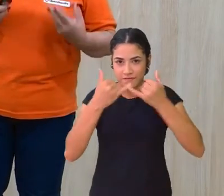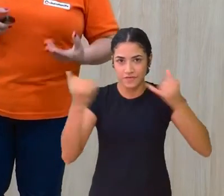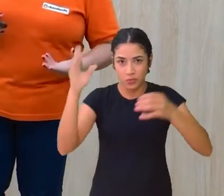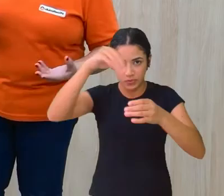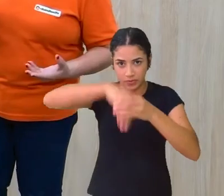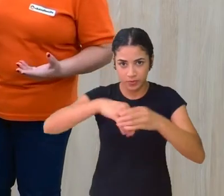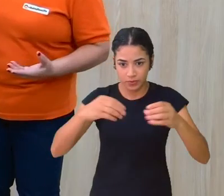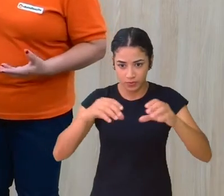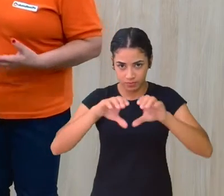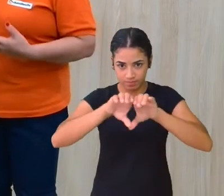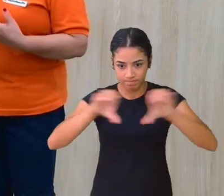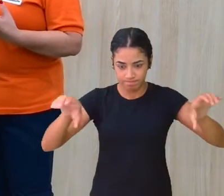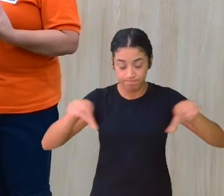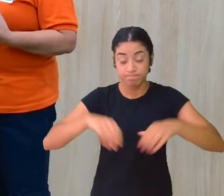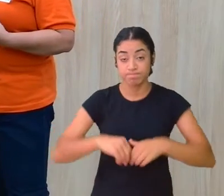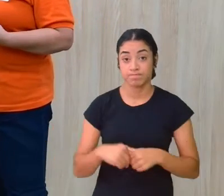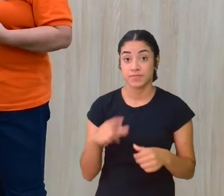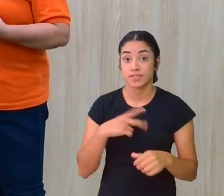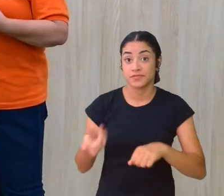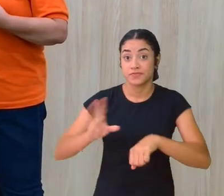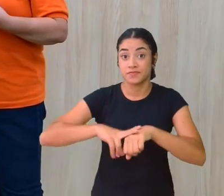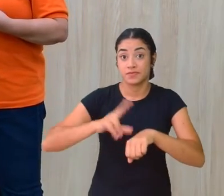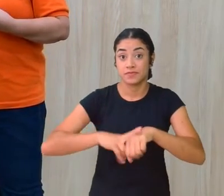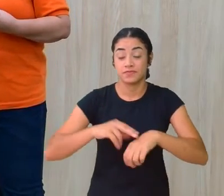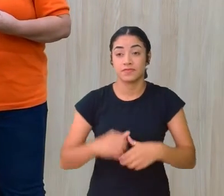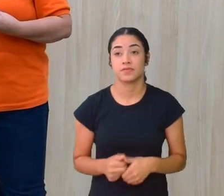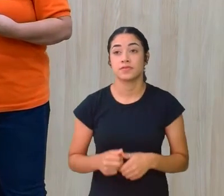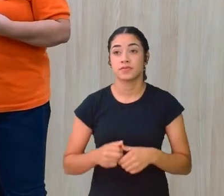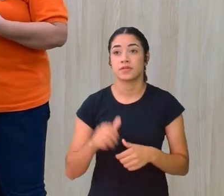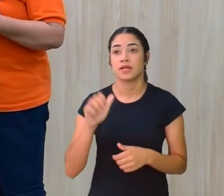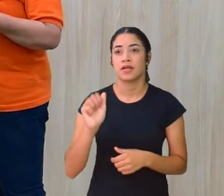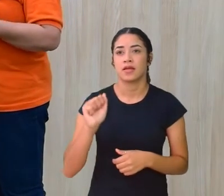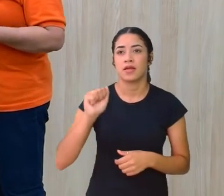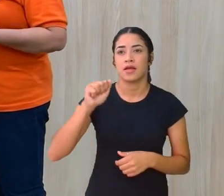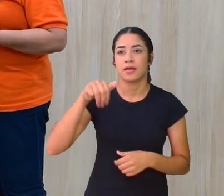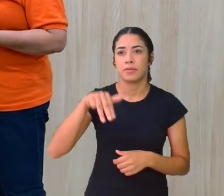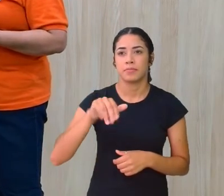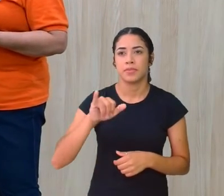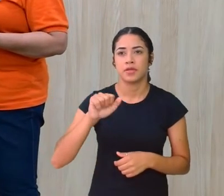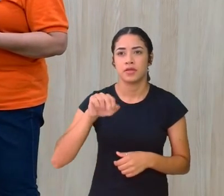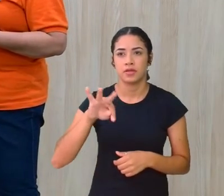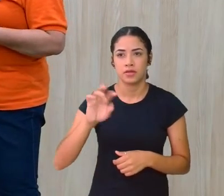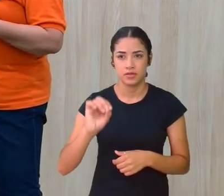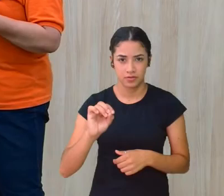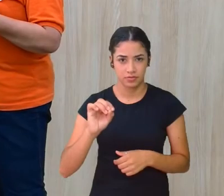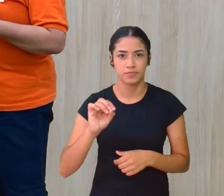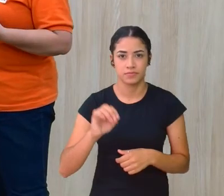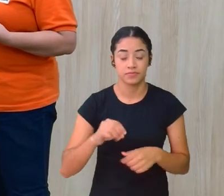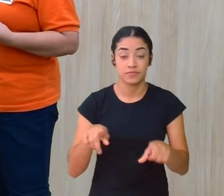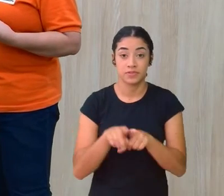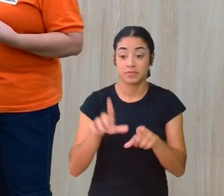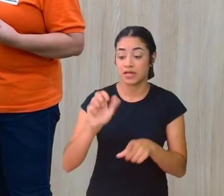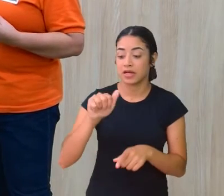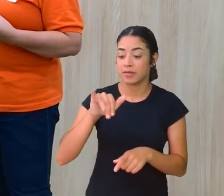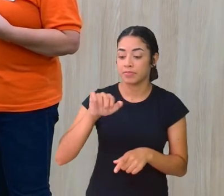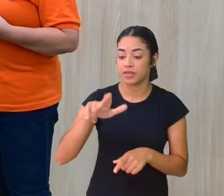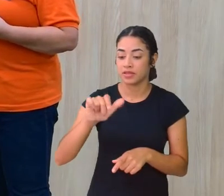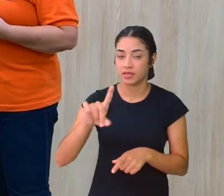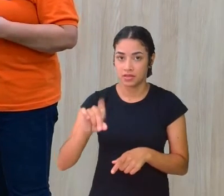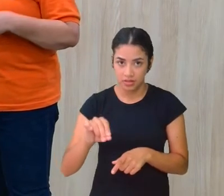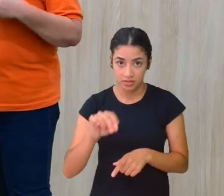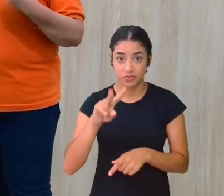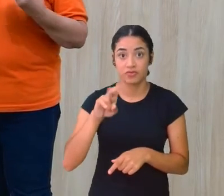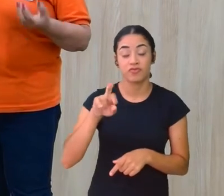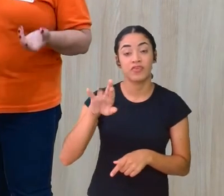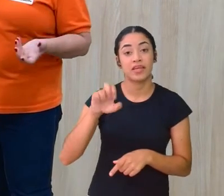passar, a proteção, o vidro, o amianto, né, que também é a questão aí de um isolante, o laminado rígido, o